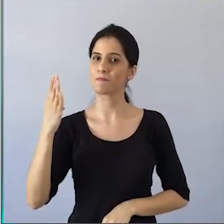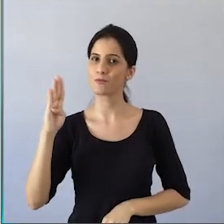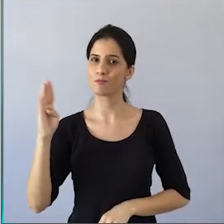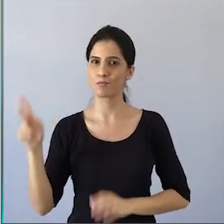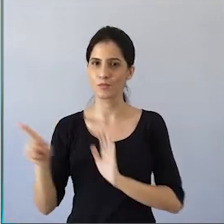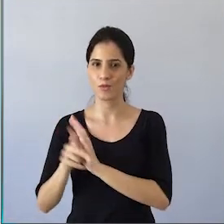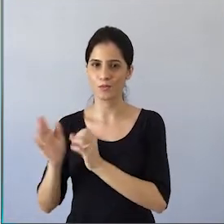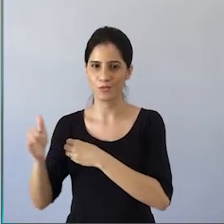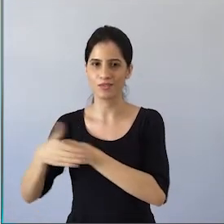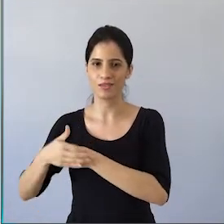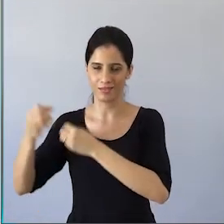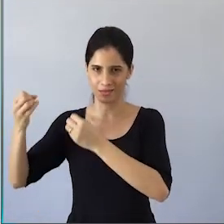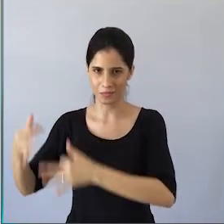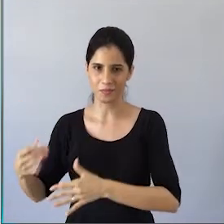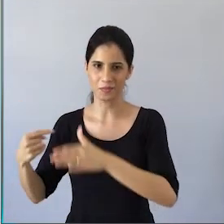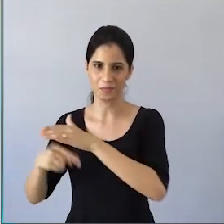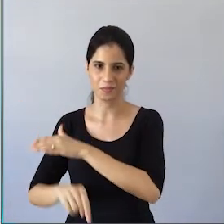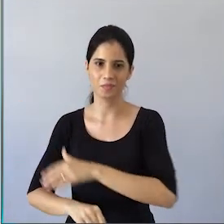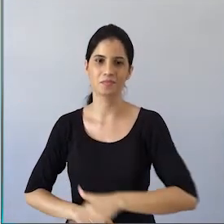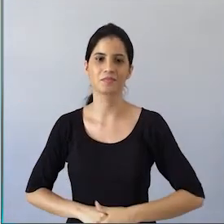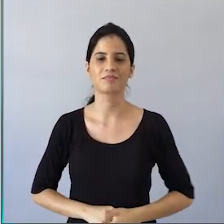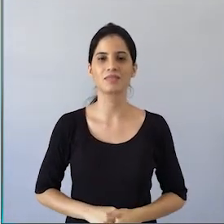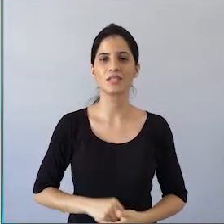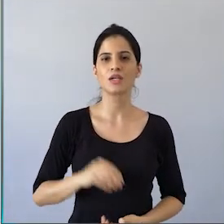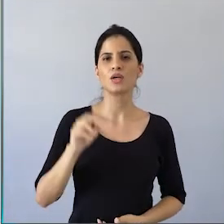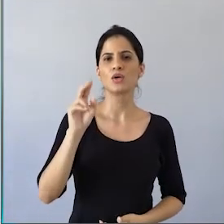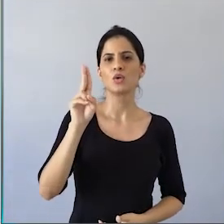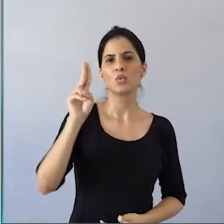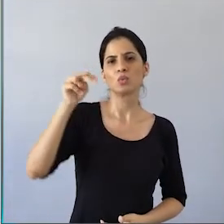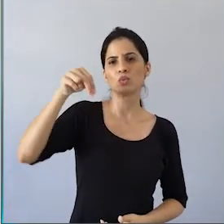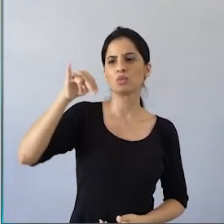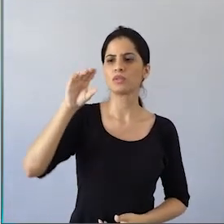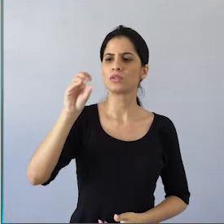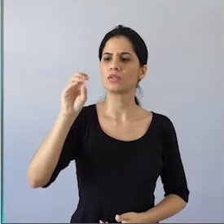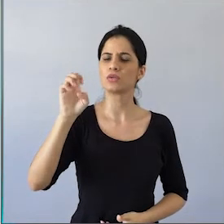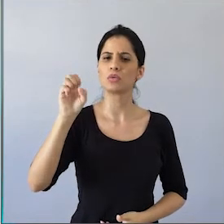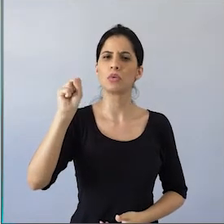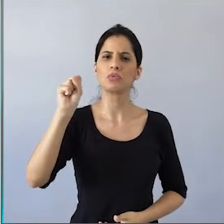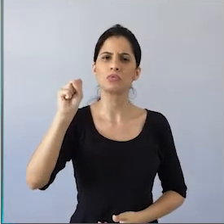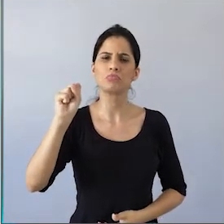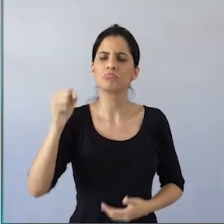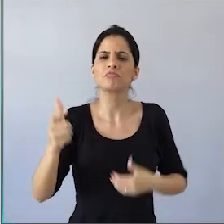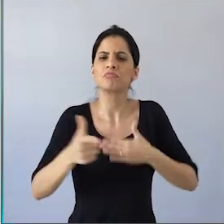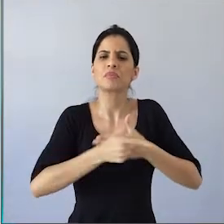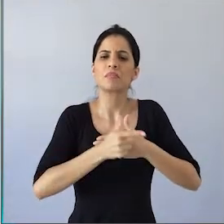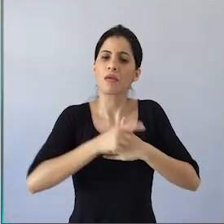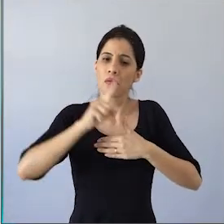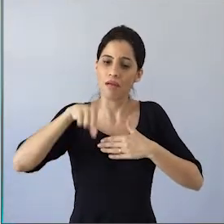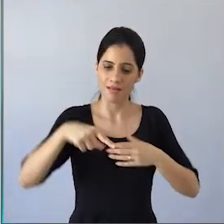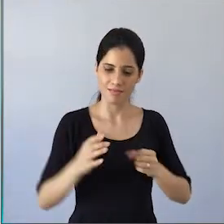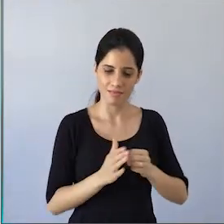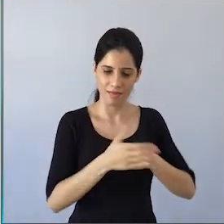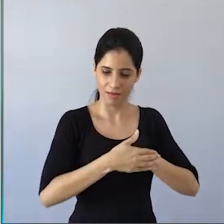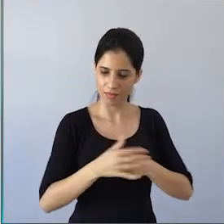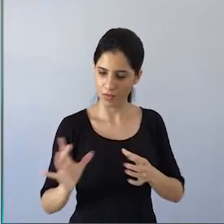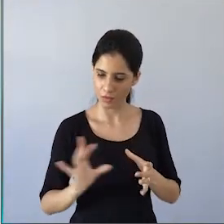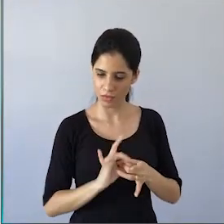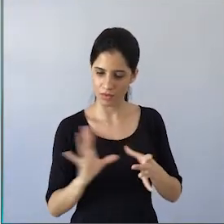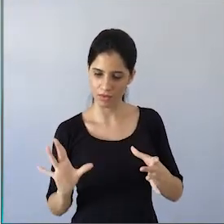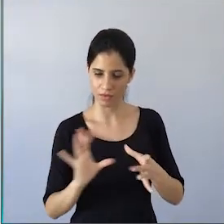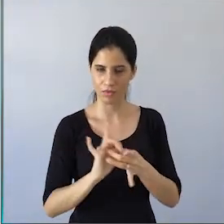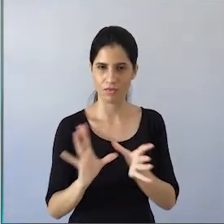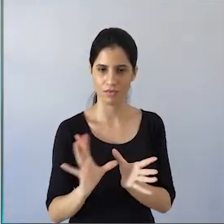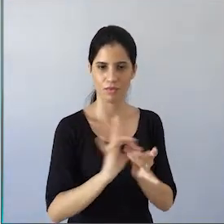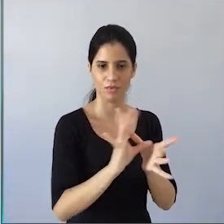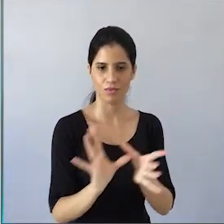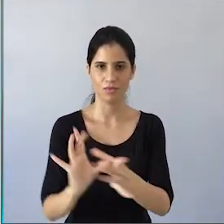biologia celular. As uniões serão responsáveis por manter as células unidas entre si e com a sua base de apoio.